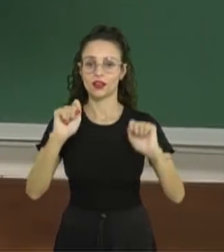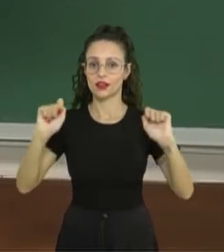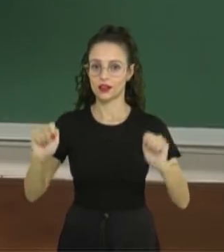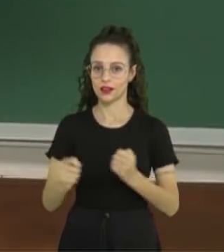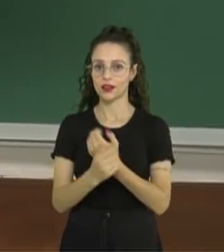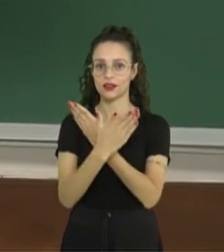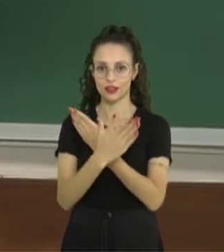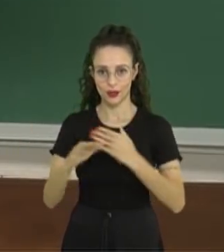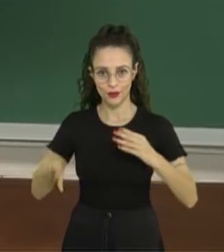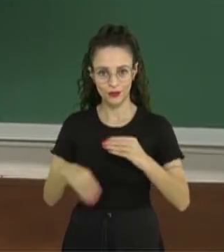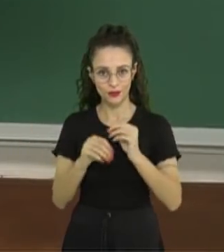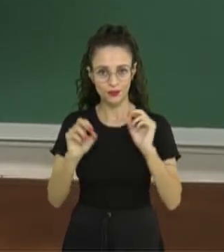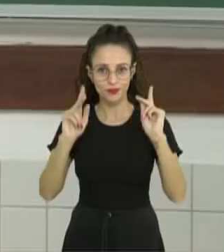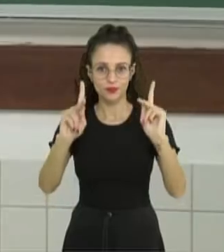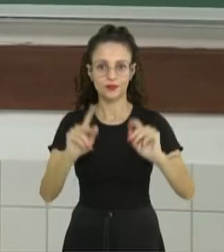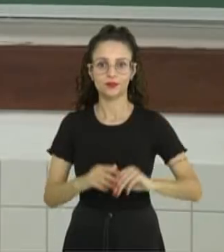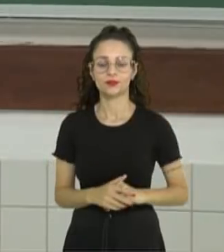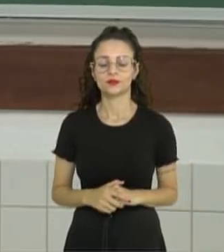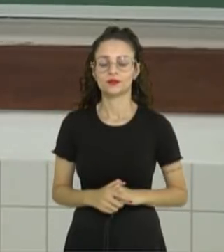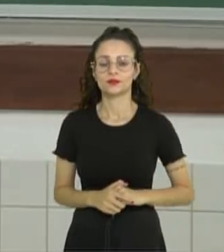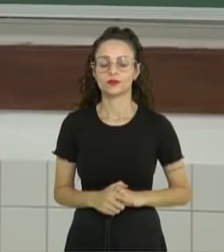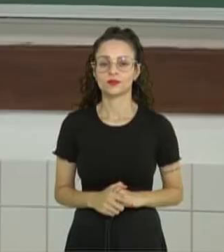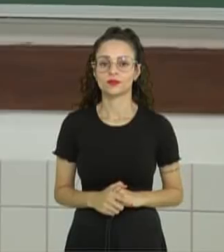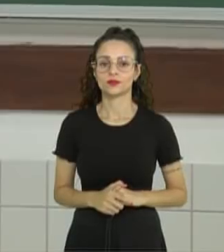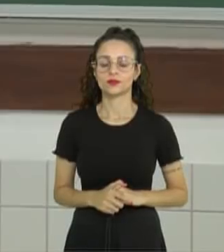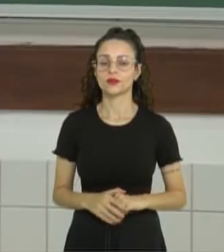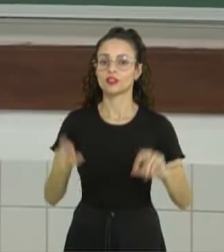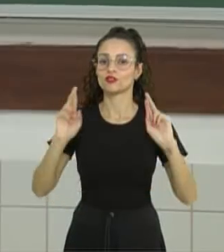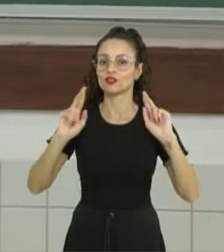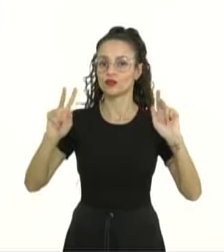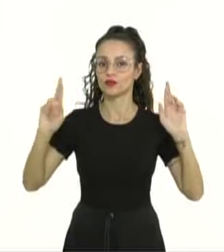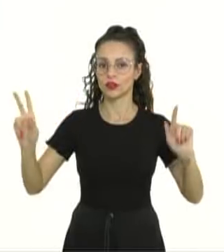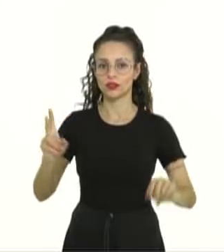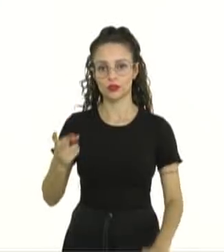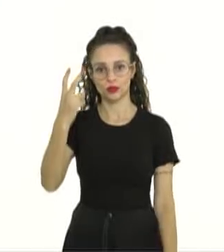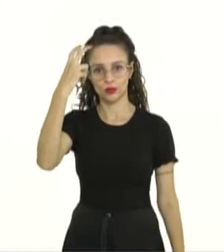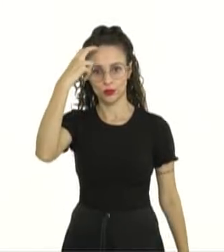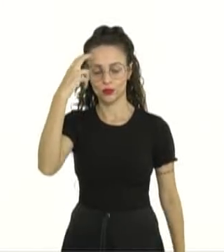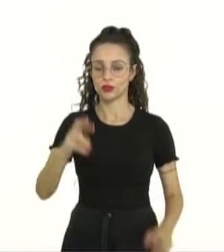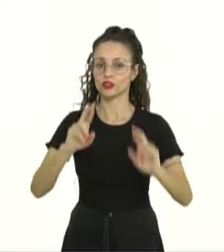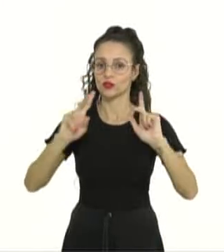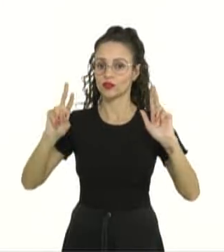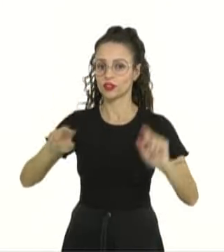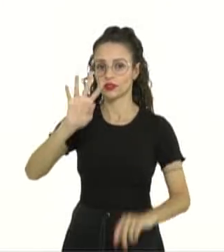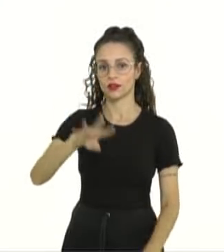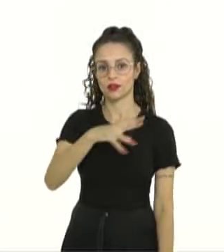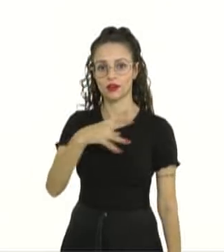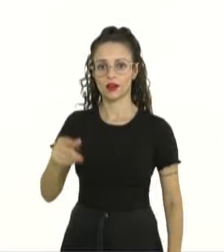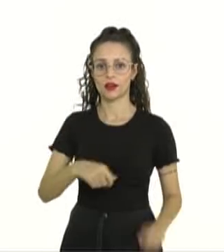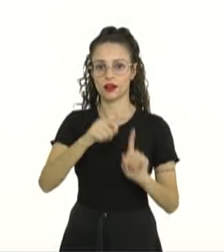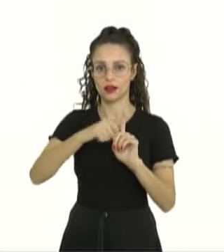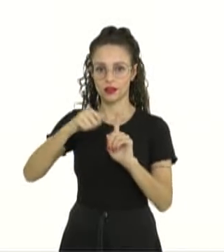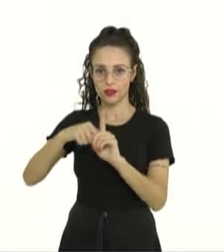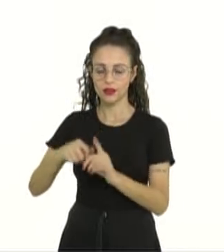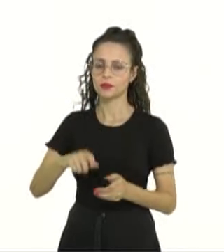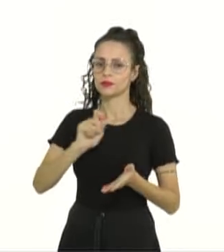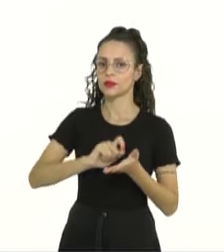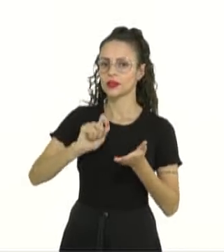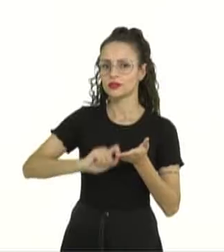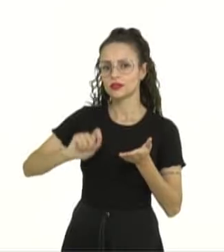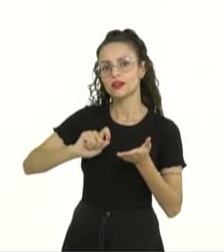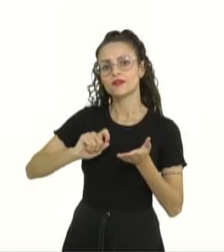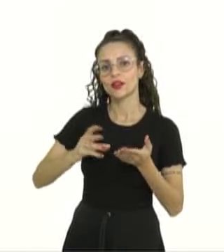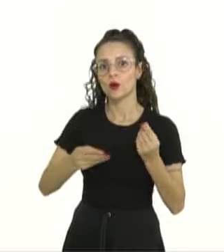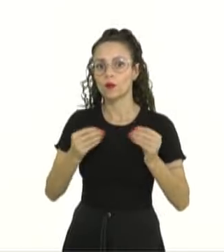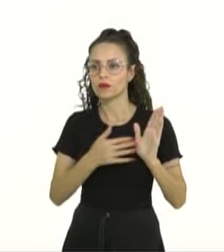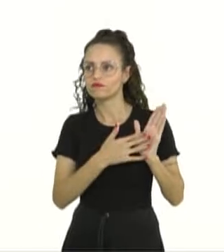adendo para vocês aí, ok? Diferentes culturas, diferentes calendários. Para escrever a história, os seres humanos tiveram tempo